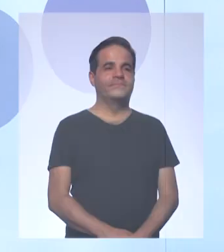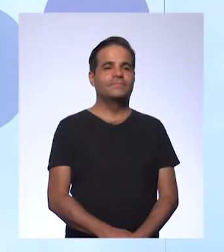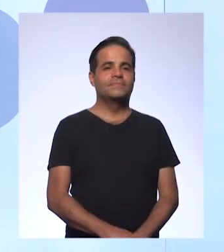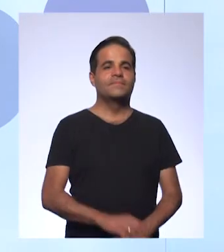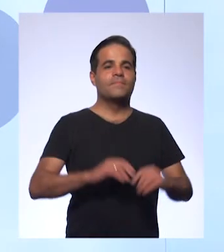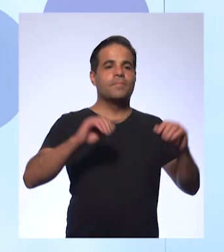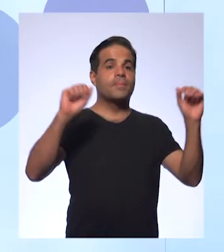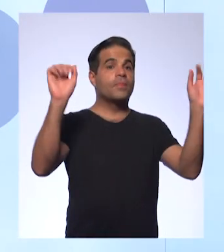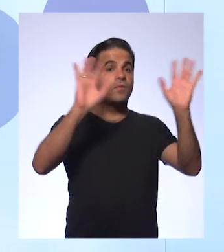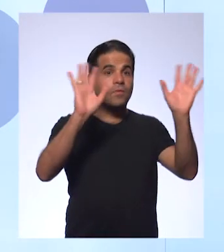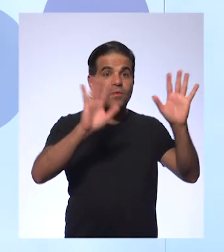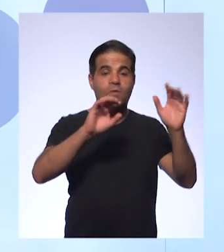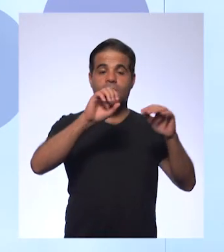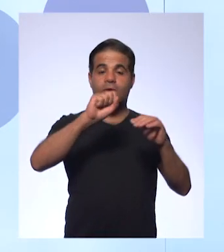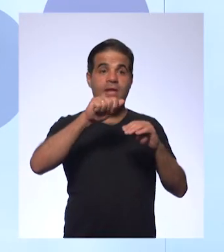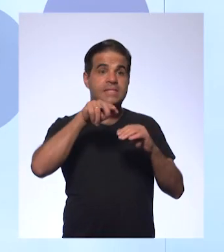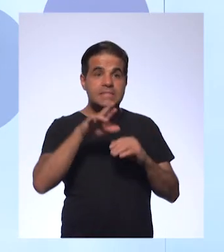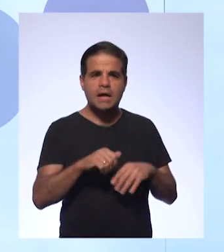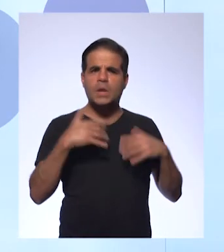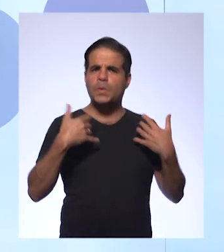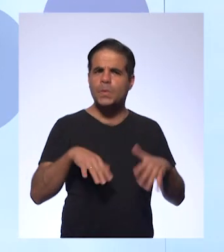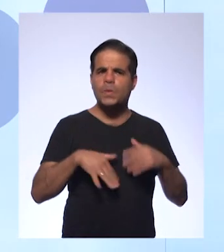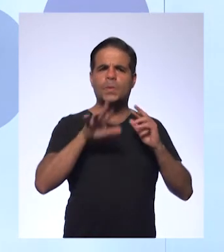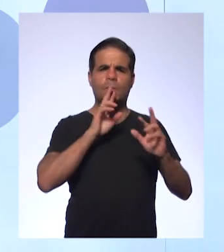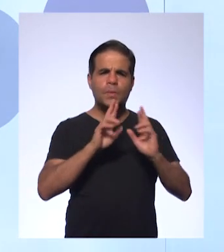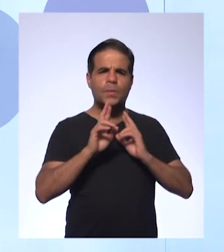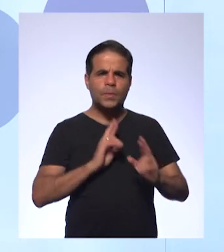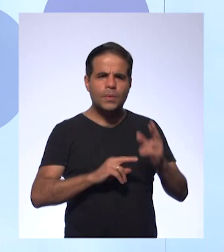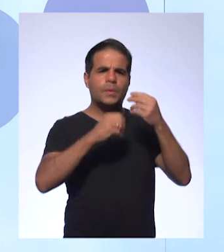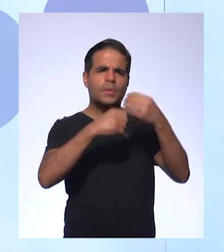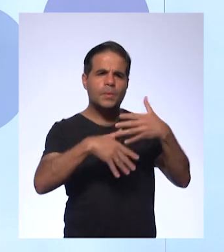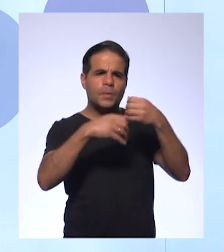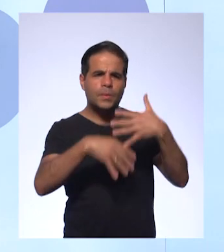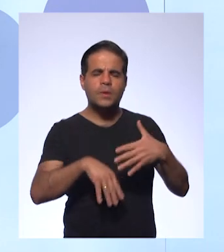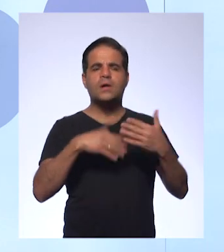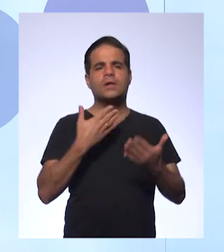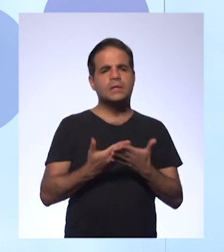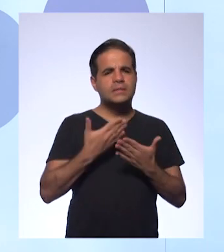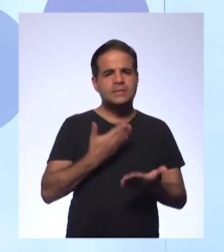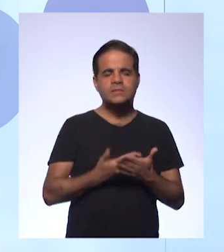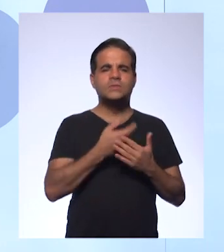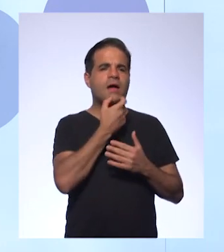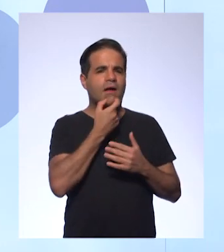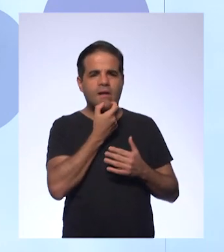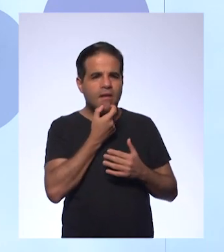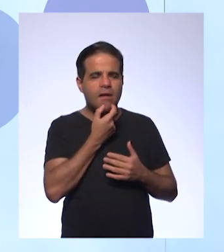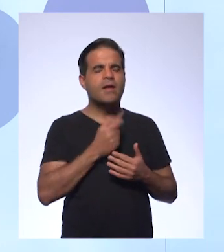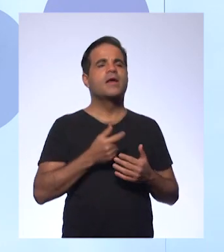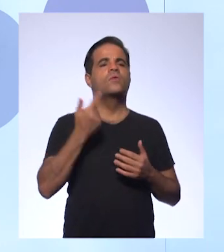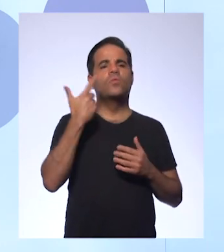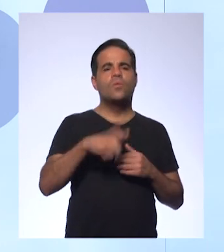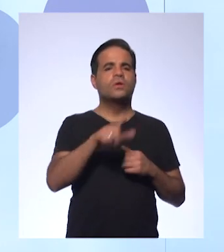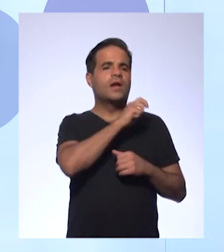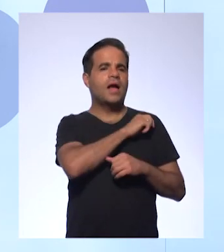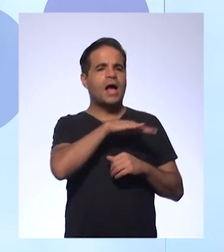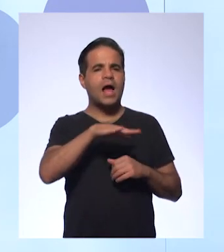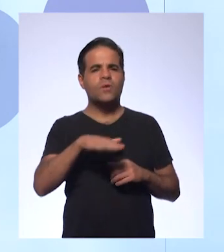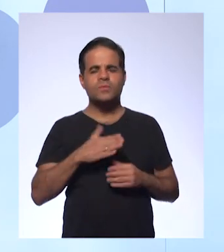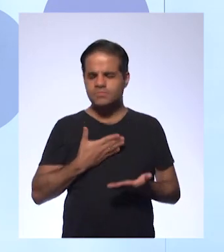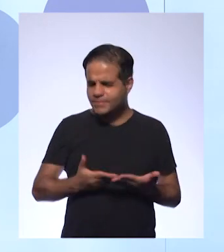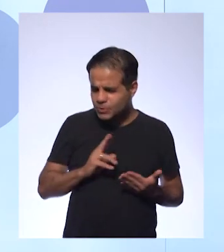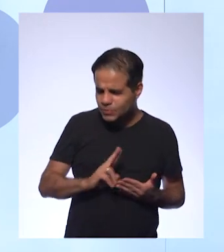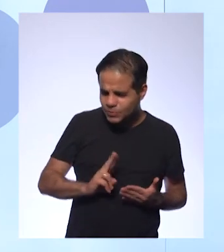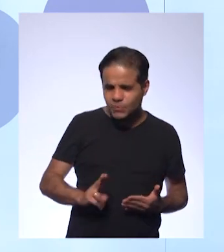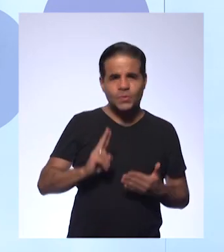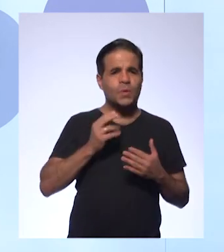Olha, Sara, várias respostas aqui. O João Vitor falou de estudar inglês. Teve um aluno aqui que eu perdi o nome, que